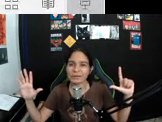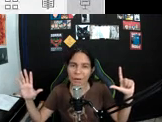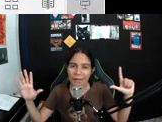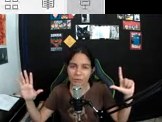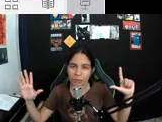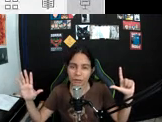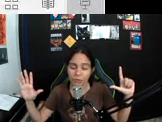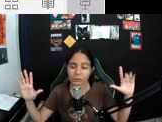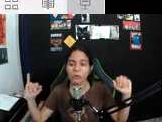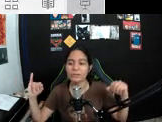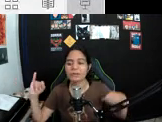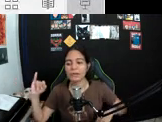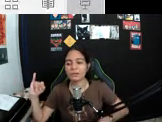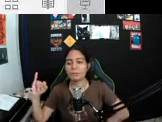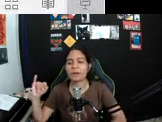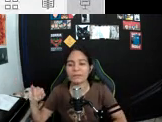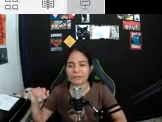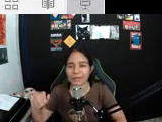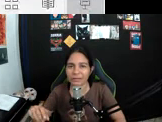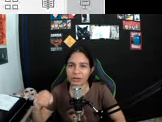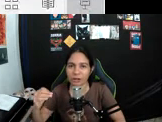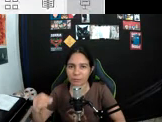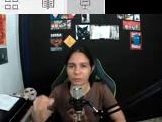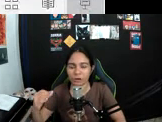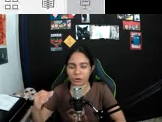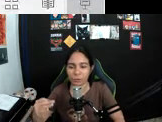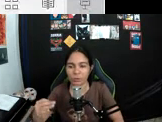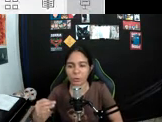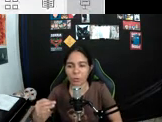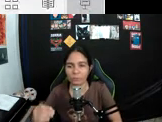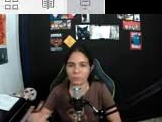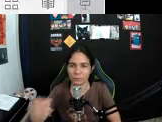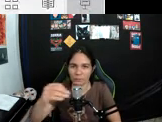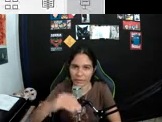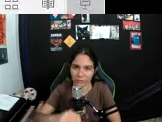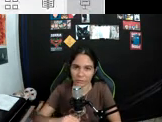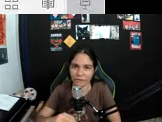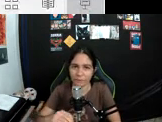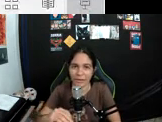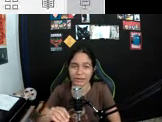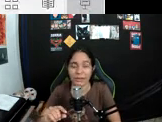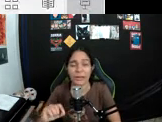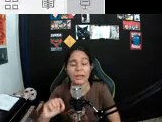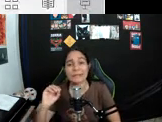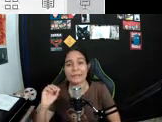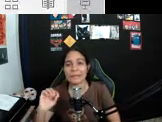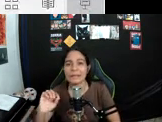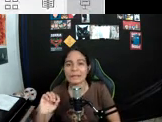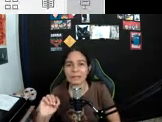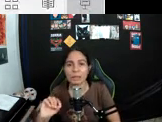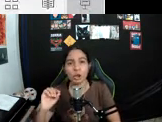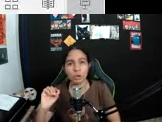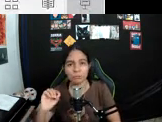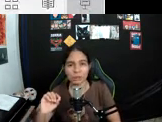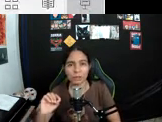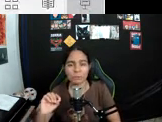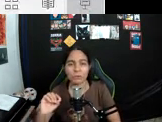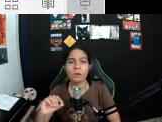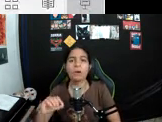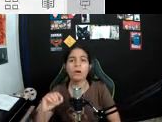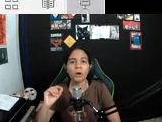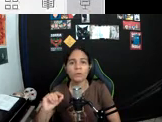são mais 4 anos. Ou seja, para você ser chamado de doutor dentro da enfermagem, você tem que ter,